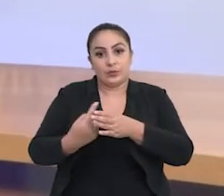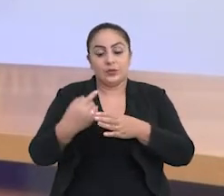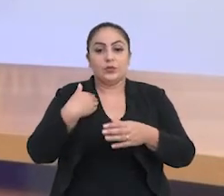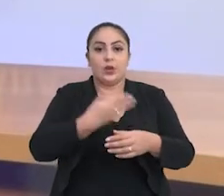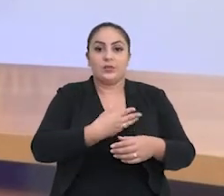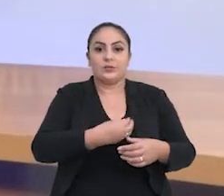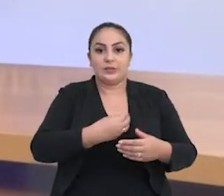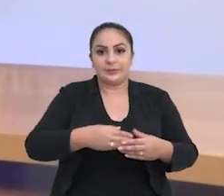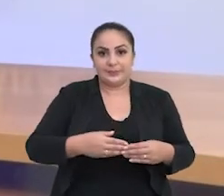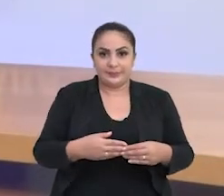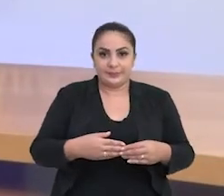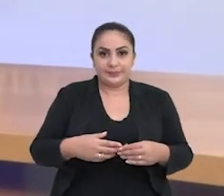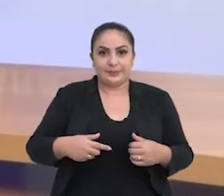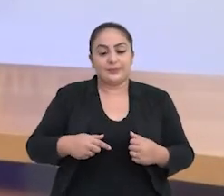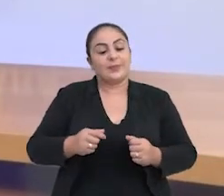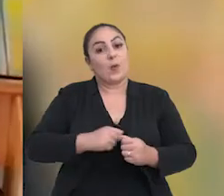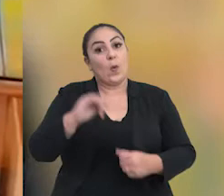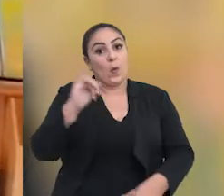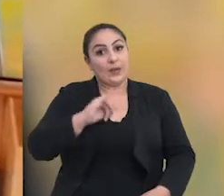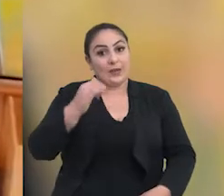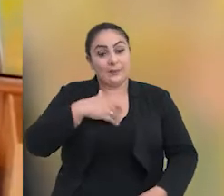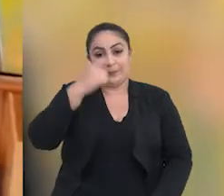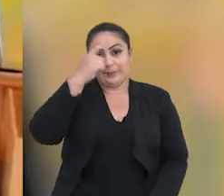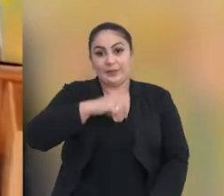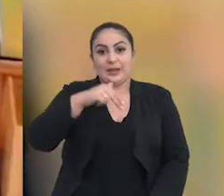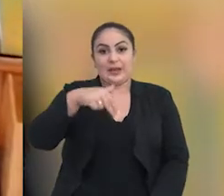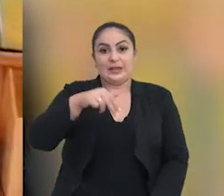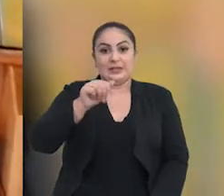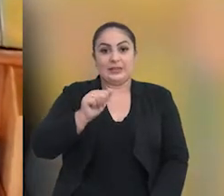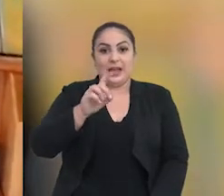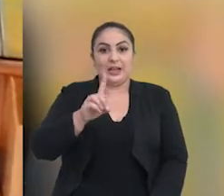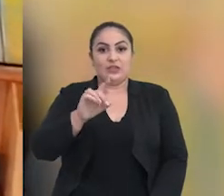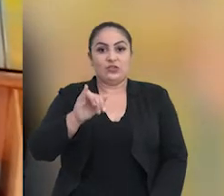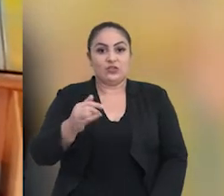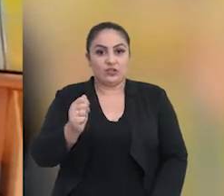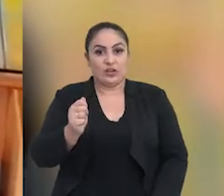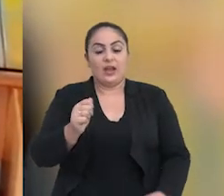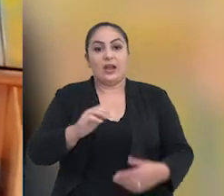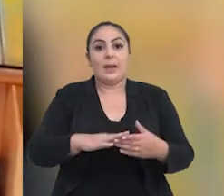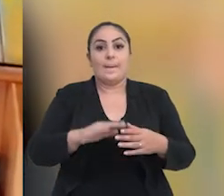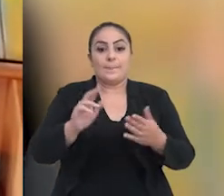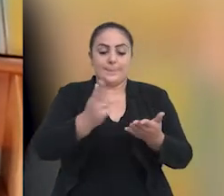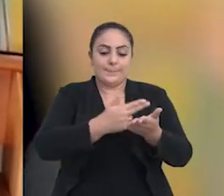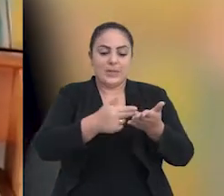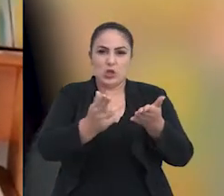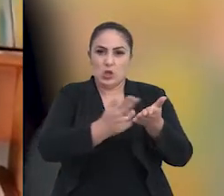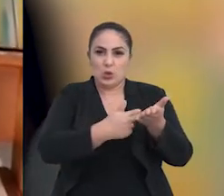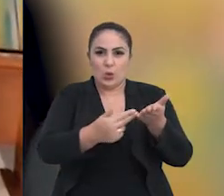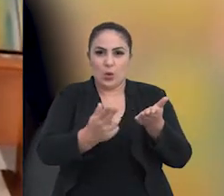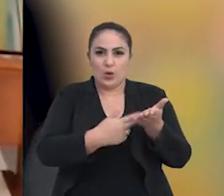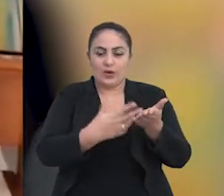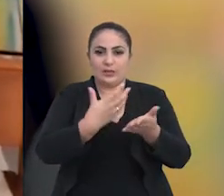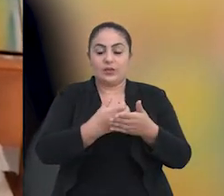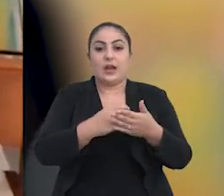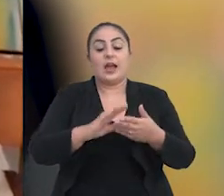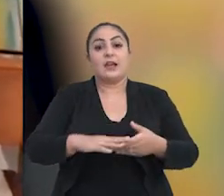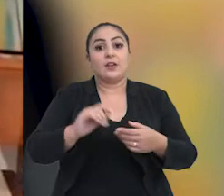reclusão que estamos vivendo. Olá, sou Nádia Rossato, pintora,